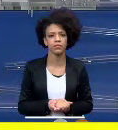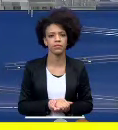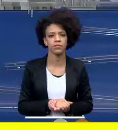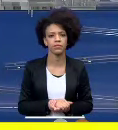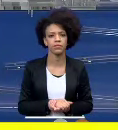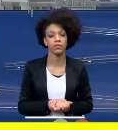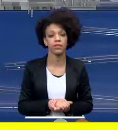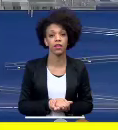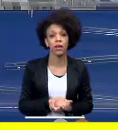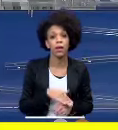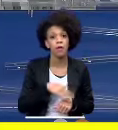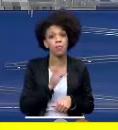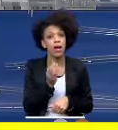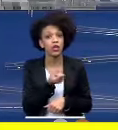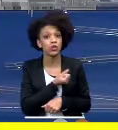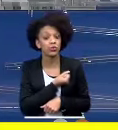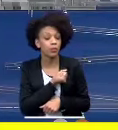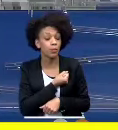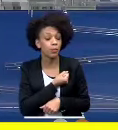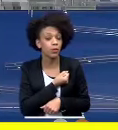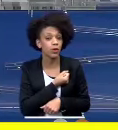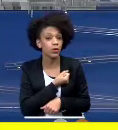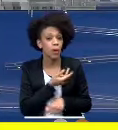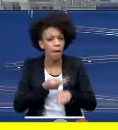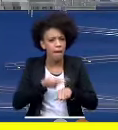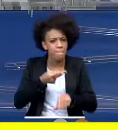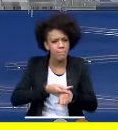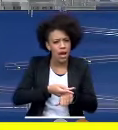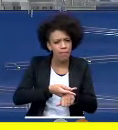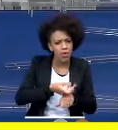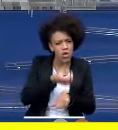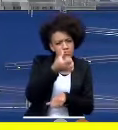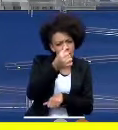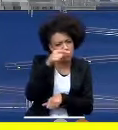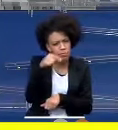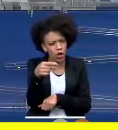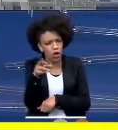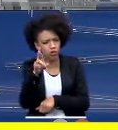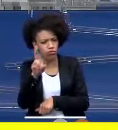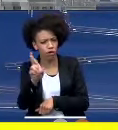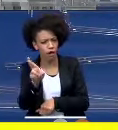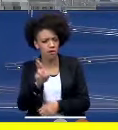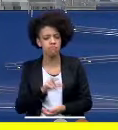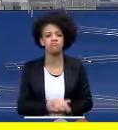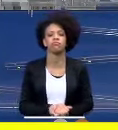Vamos lá, mais uma bola, prêmio estimado 6 milhões de reais.